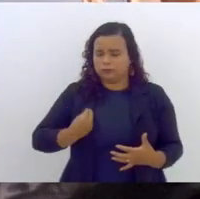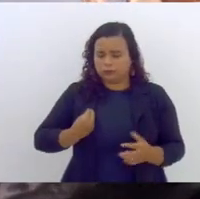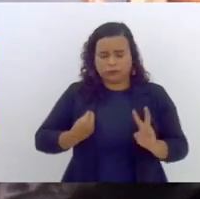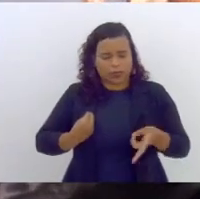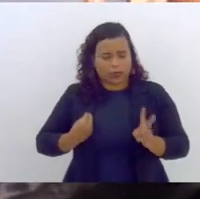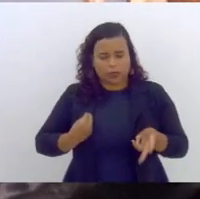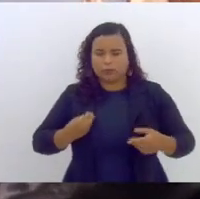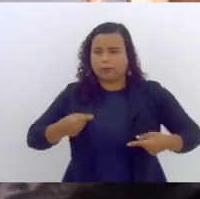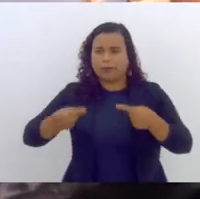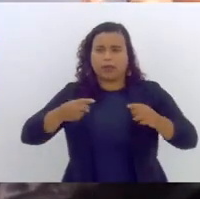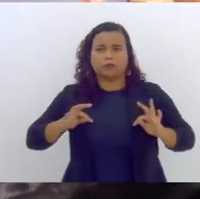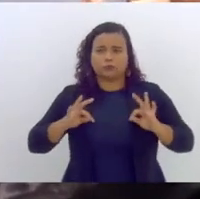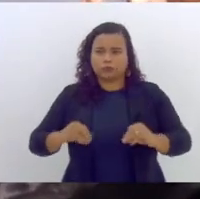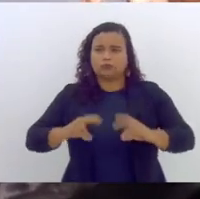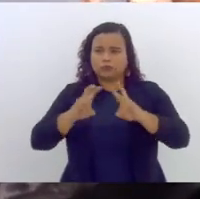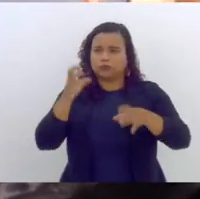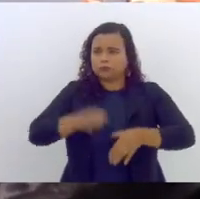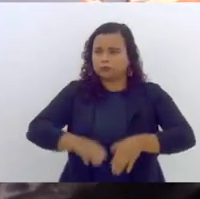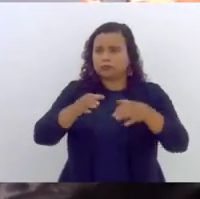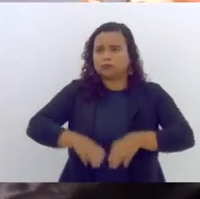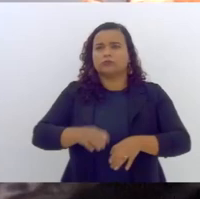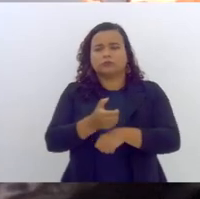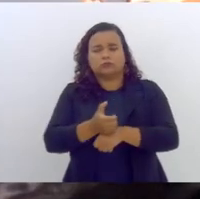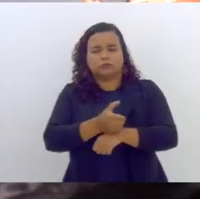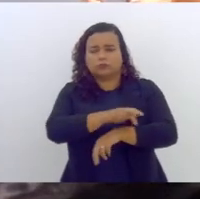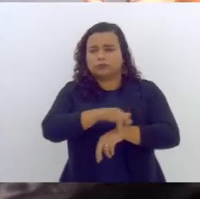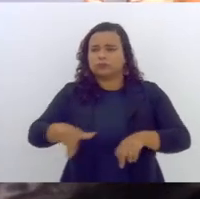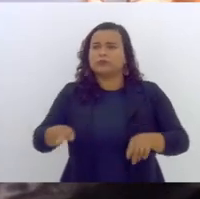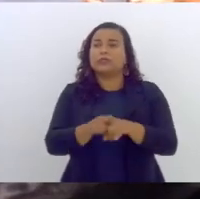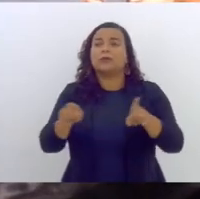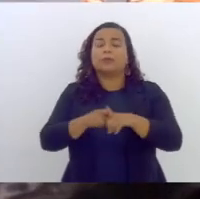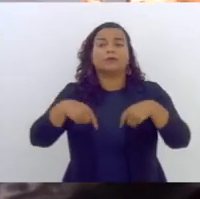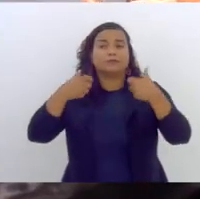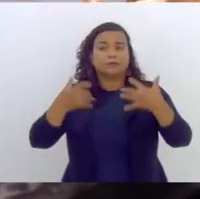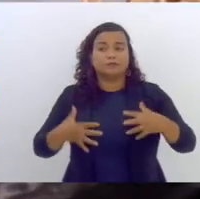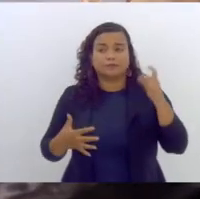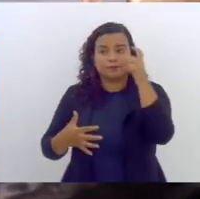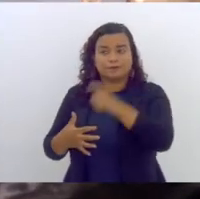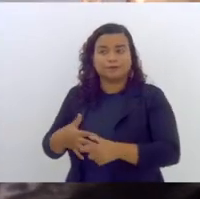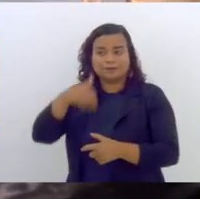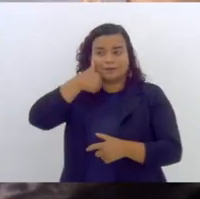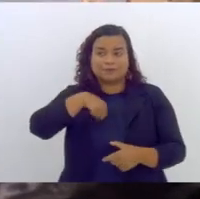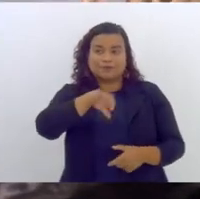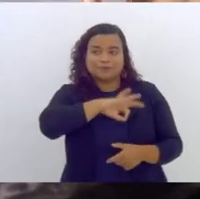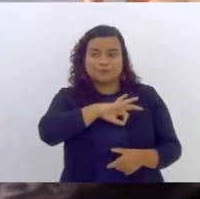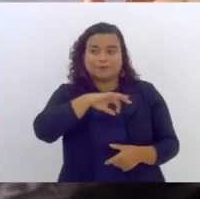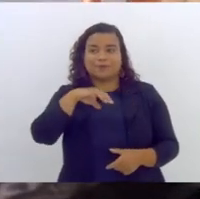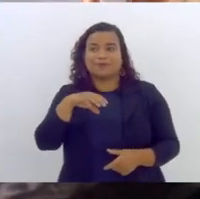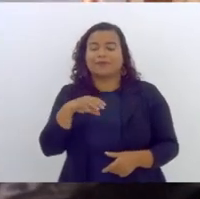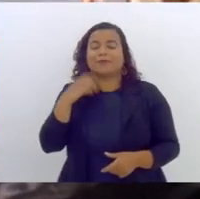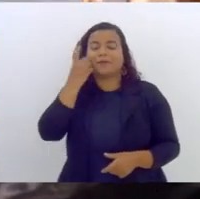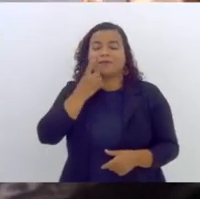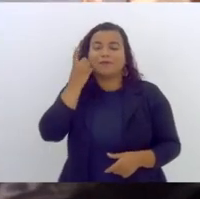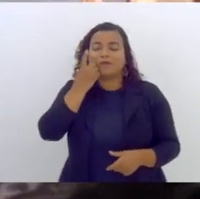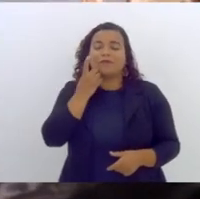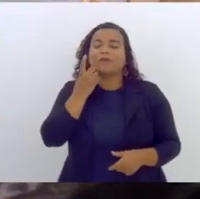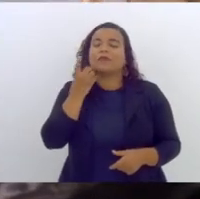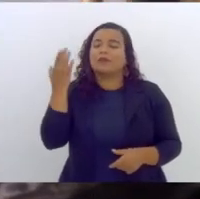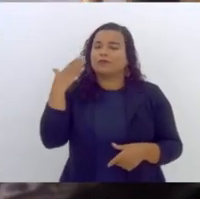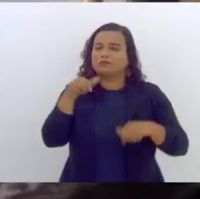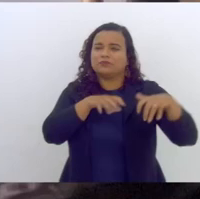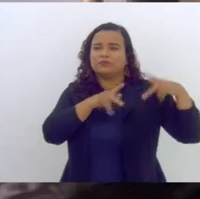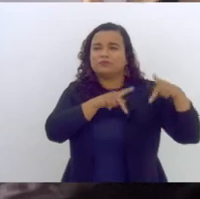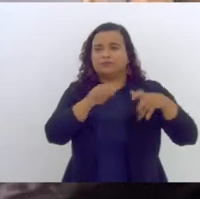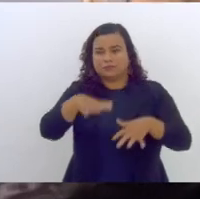as patas seja relacionados a concurso a carreira e fiz uma menção também é deputada Marta Rocha na última audiência do Corpo de Bombeiros que